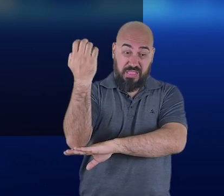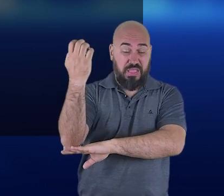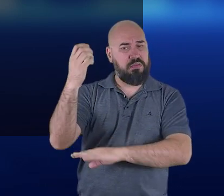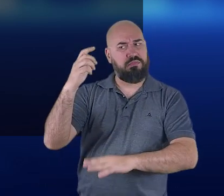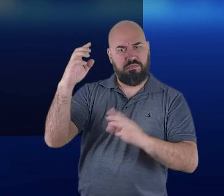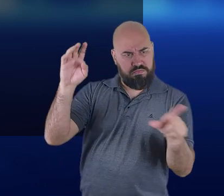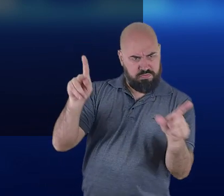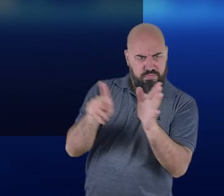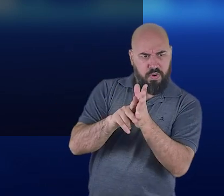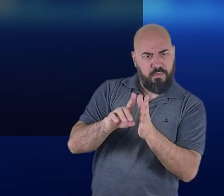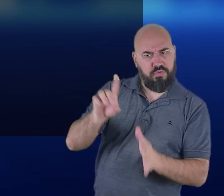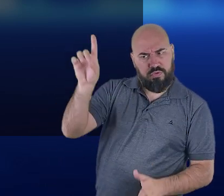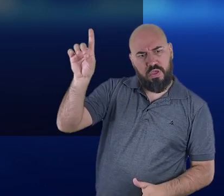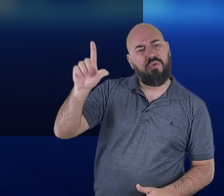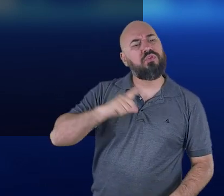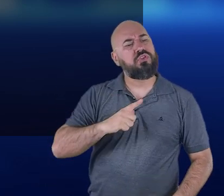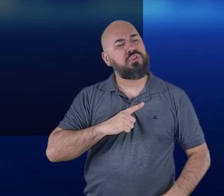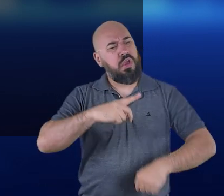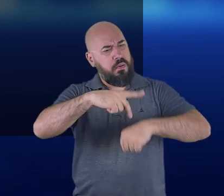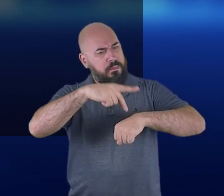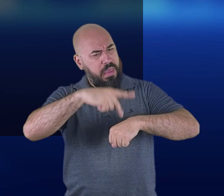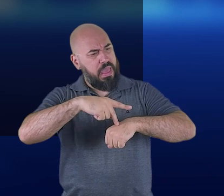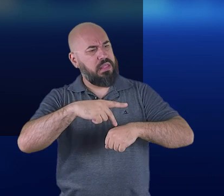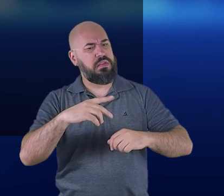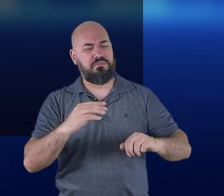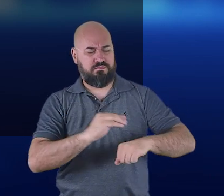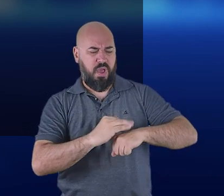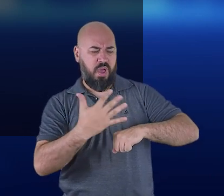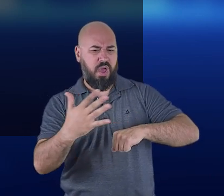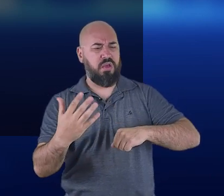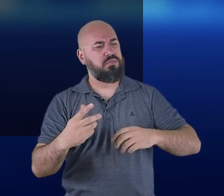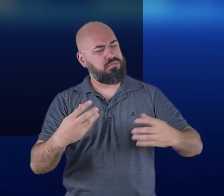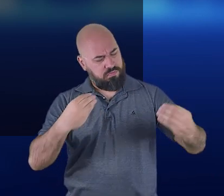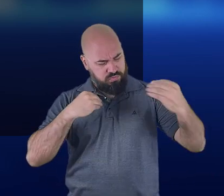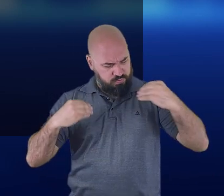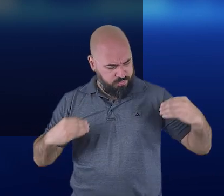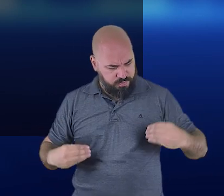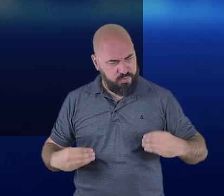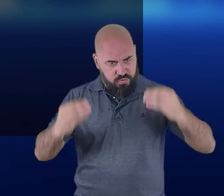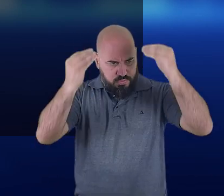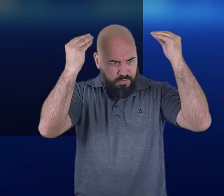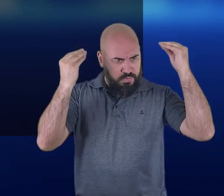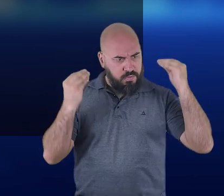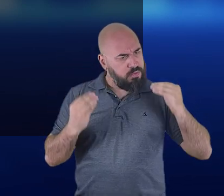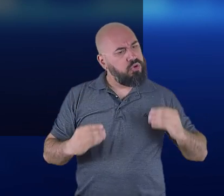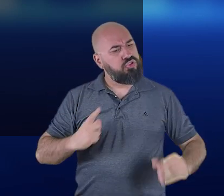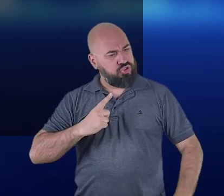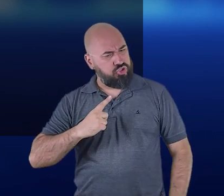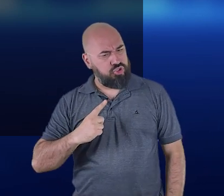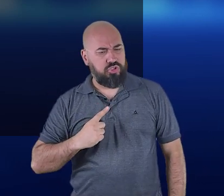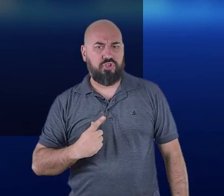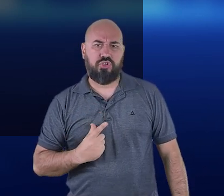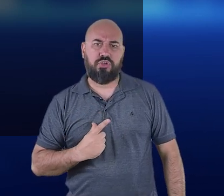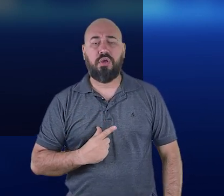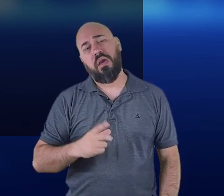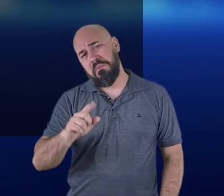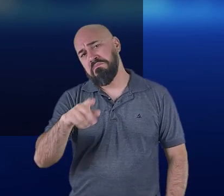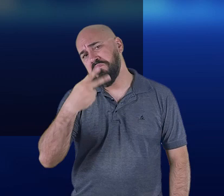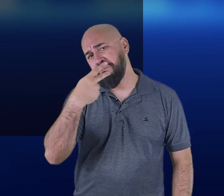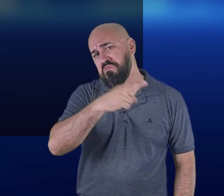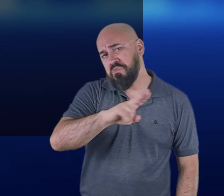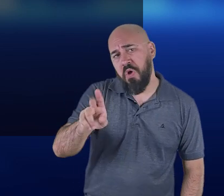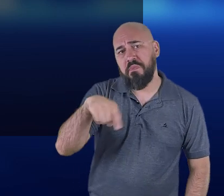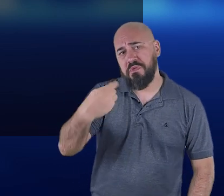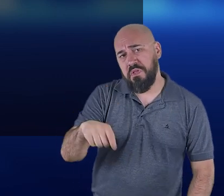pedras preciosas te cobrias. Aí tem os nomes das pedras: sárdio, topázio, diamante, berilo, ônix, jaspe, safira,